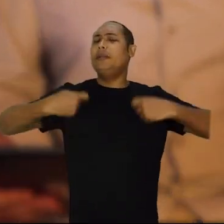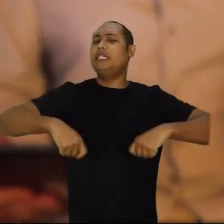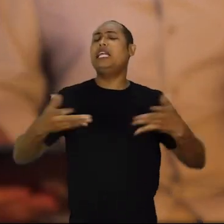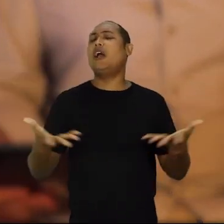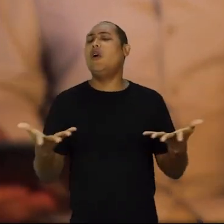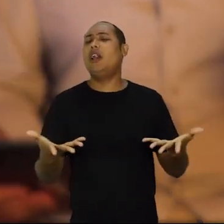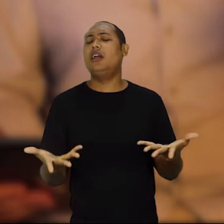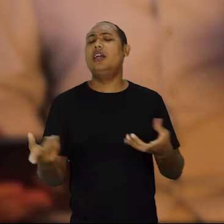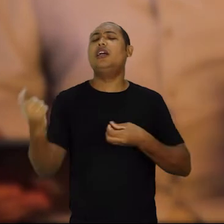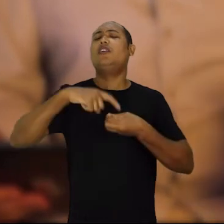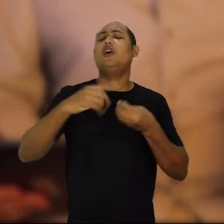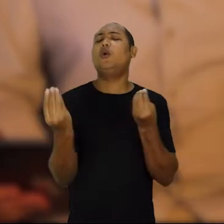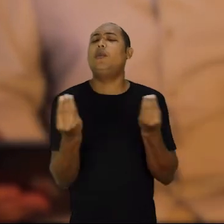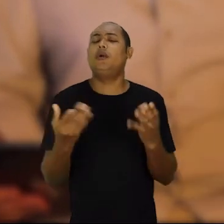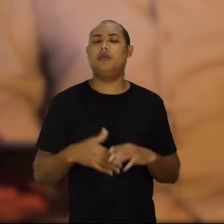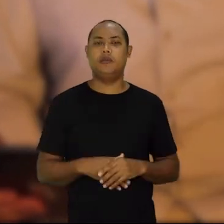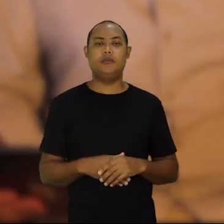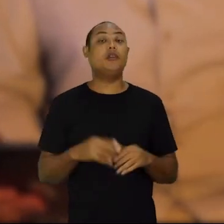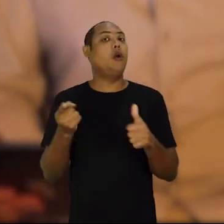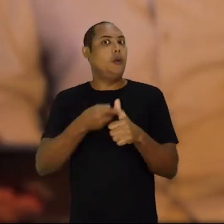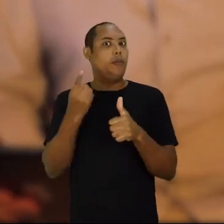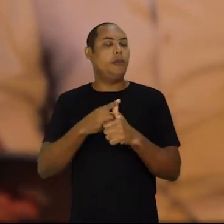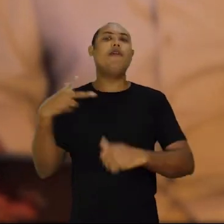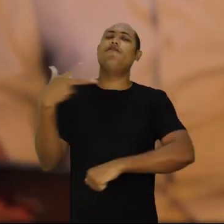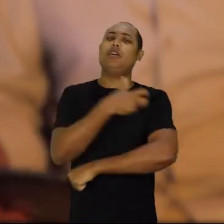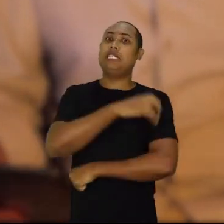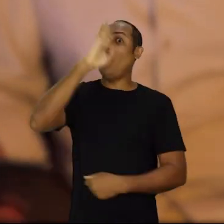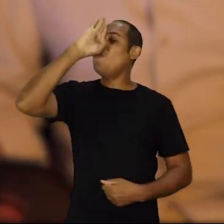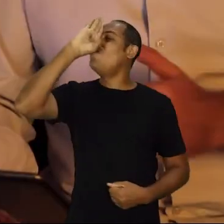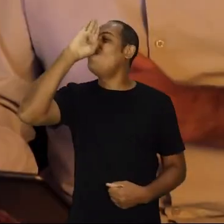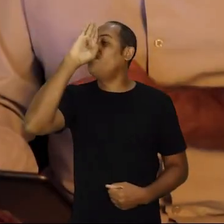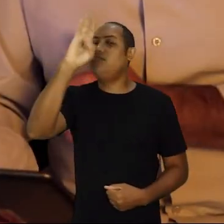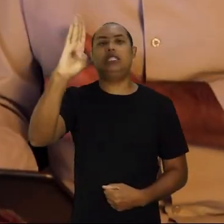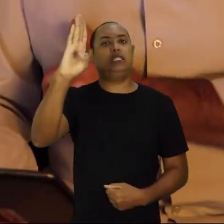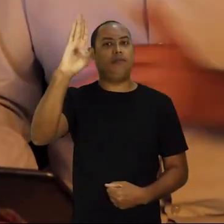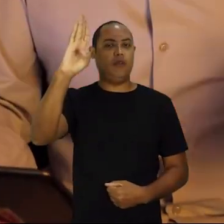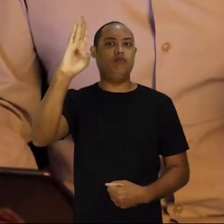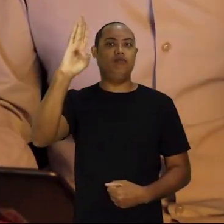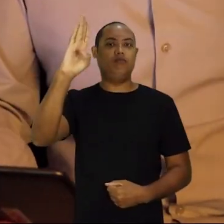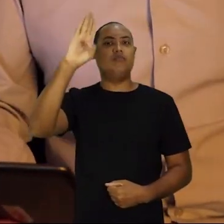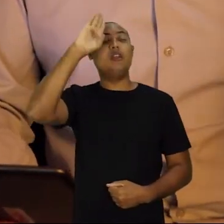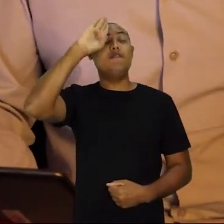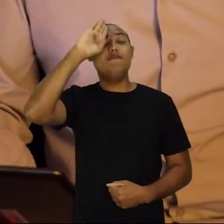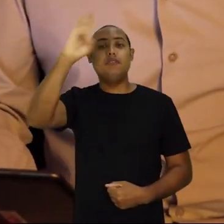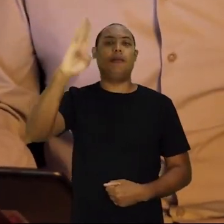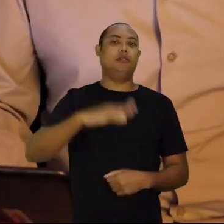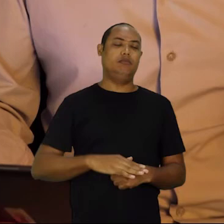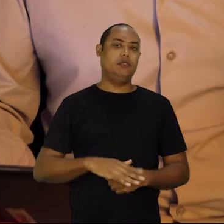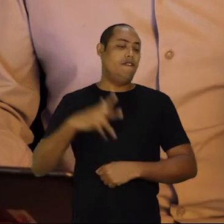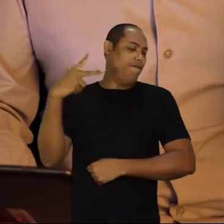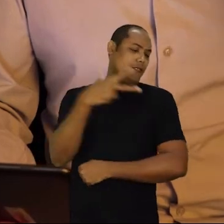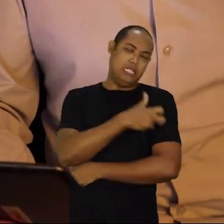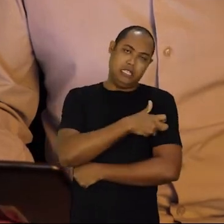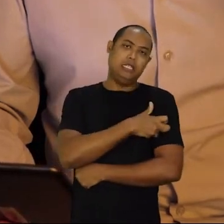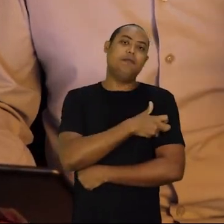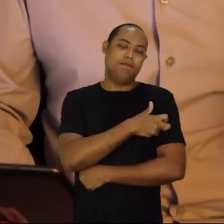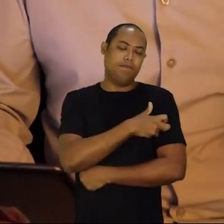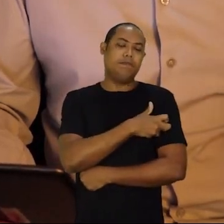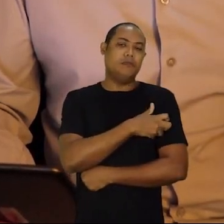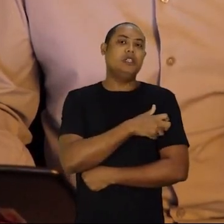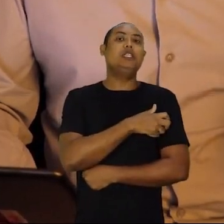sobre quais os cuidados que a gente tem que ter nessa retomada. Bom, primeiro, estar vacinado. Esse é um